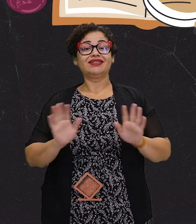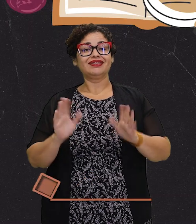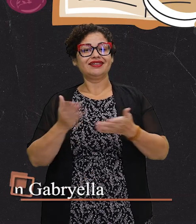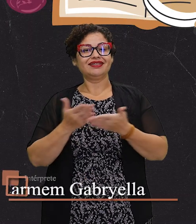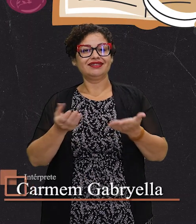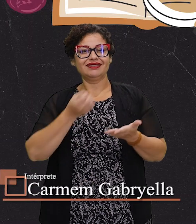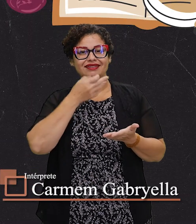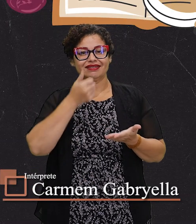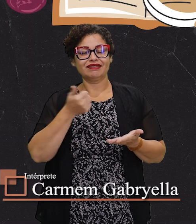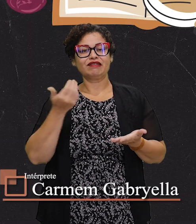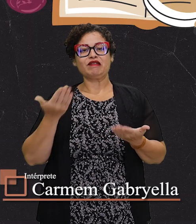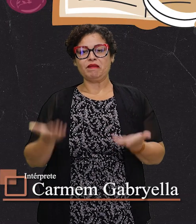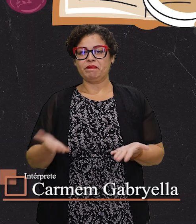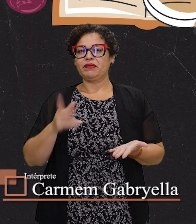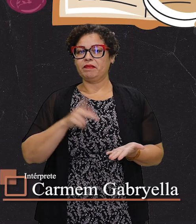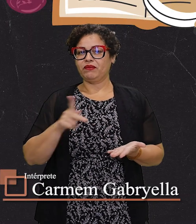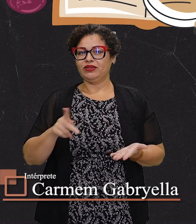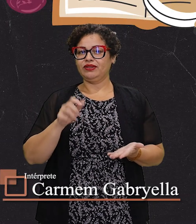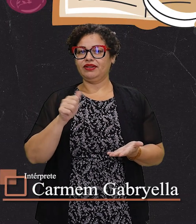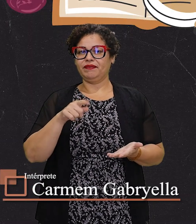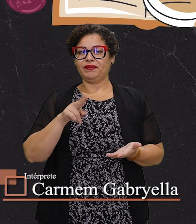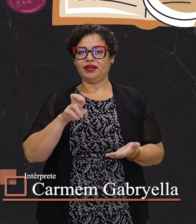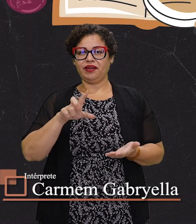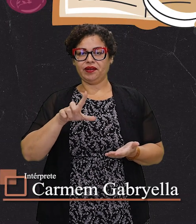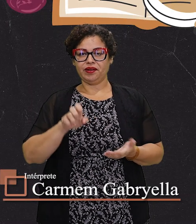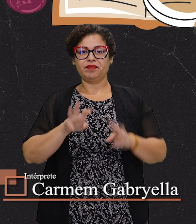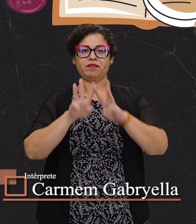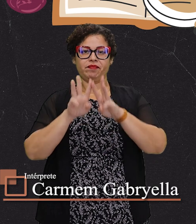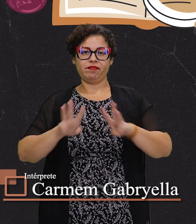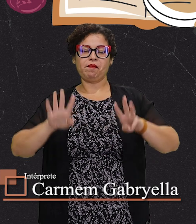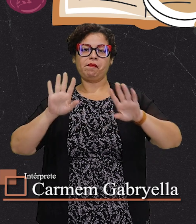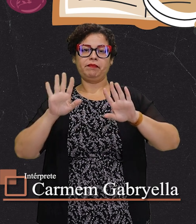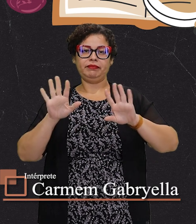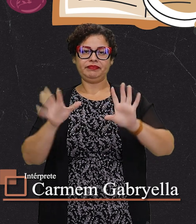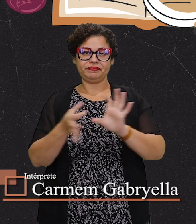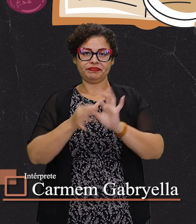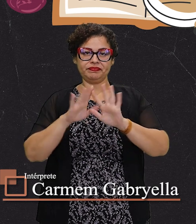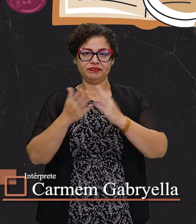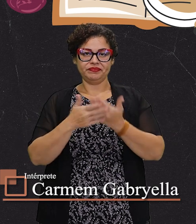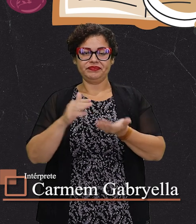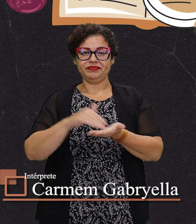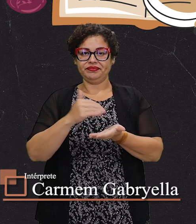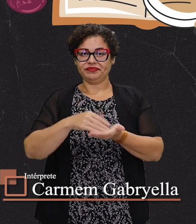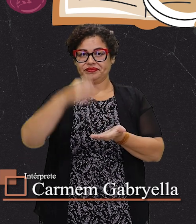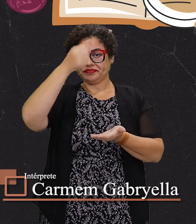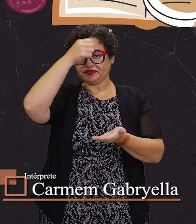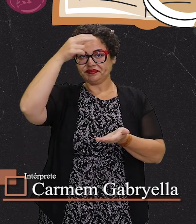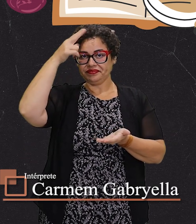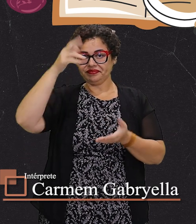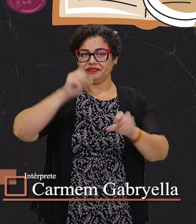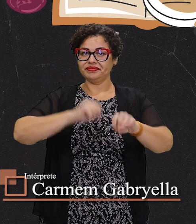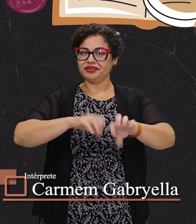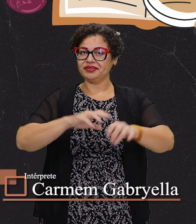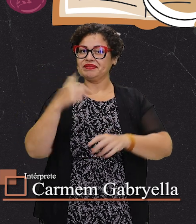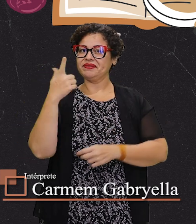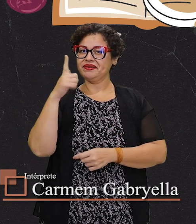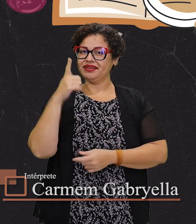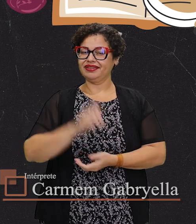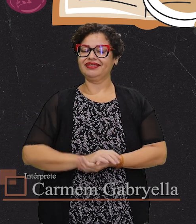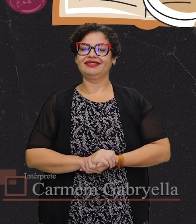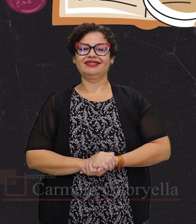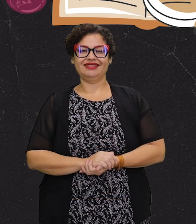Olá, pessoal! Eu sou a professora Andriele, do portal Conexão Escola da Secretaria Municipal de Educação de